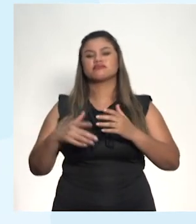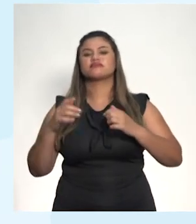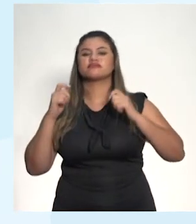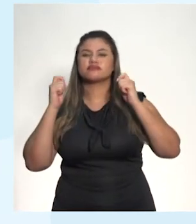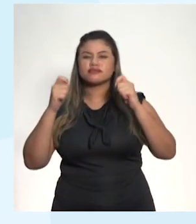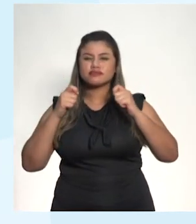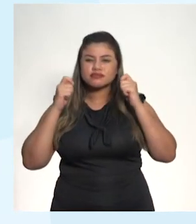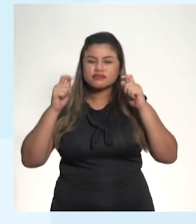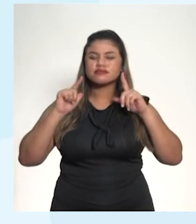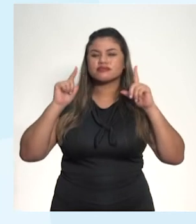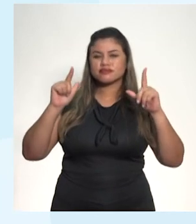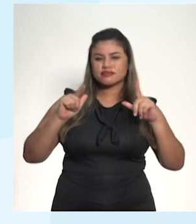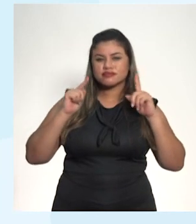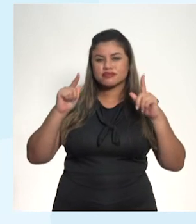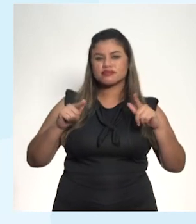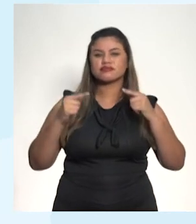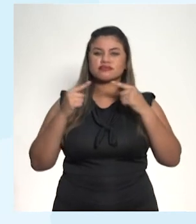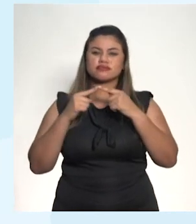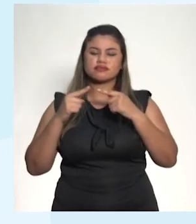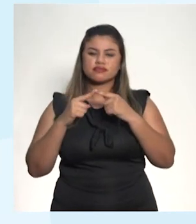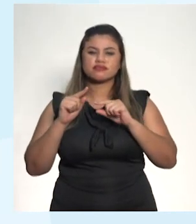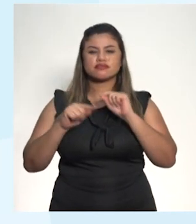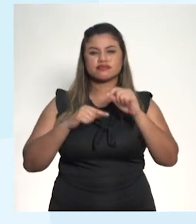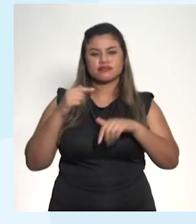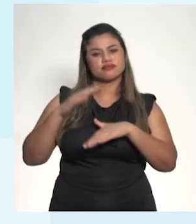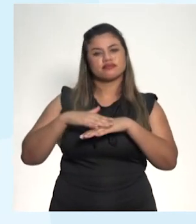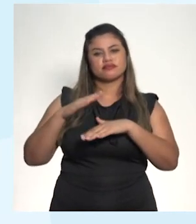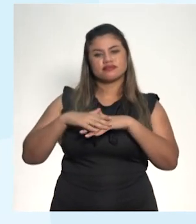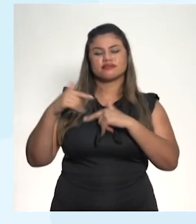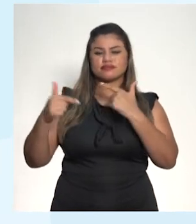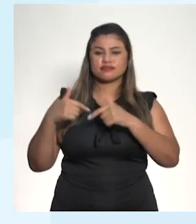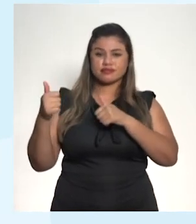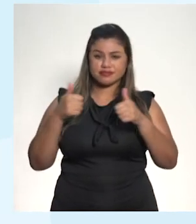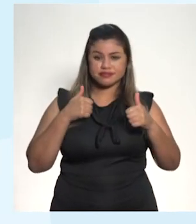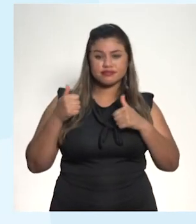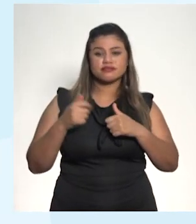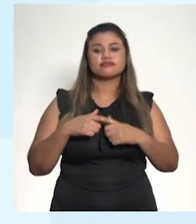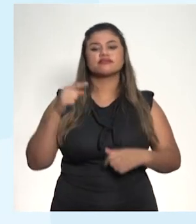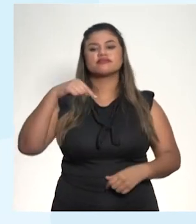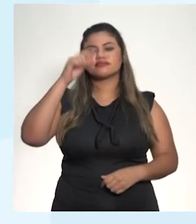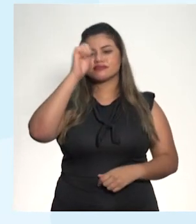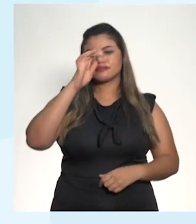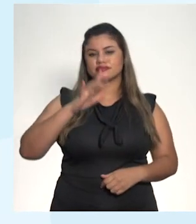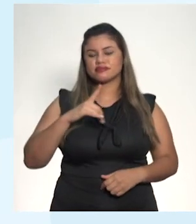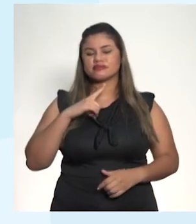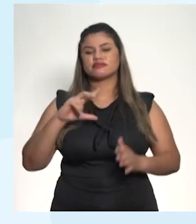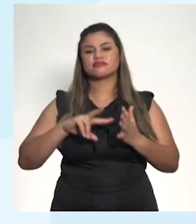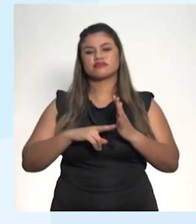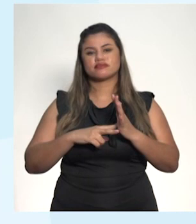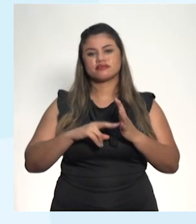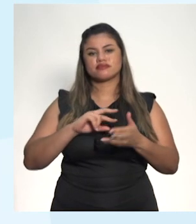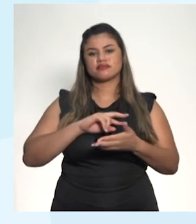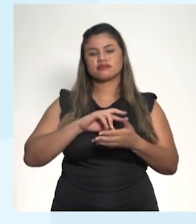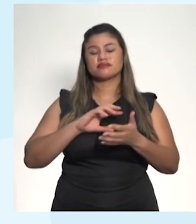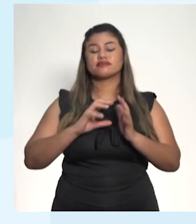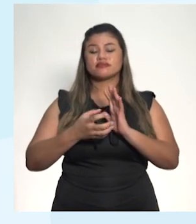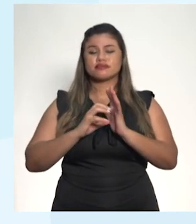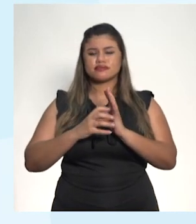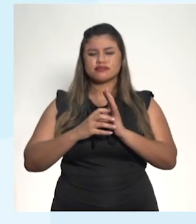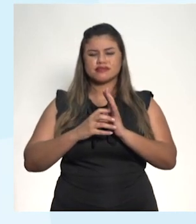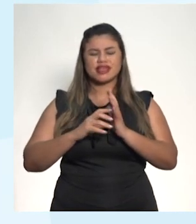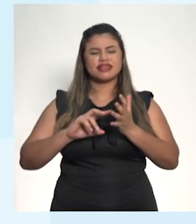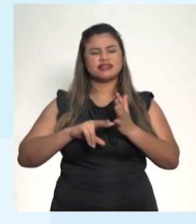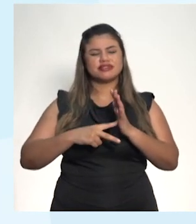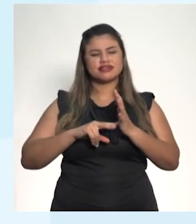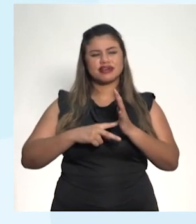manifestações para lutar por melhores condições de trabalho. Tá? No Brasil, esses sindicatos eles vão aparecer ali quando a indústria vai